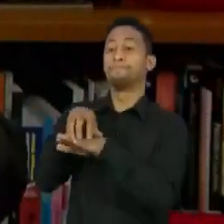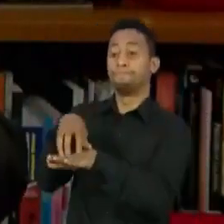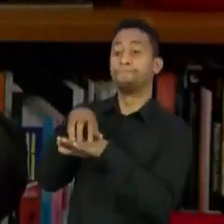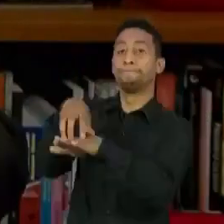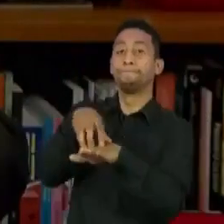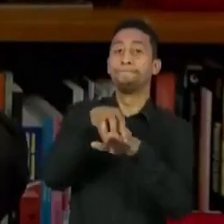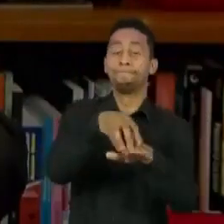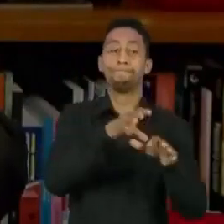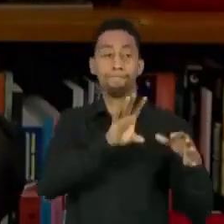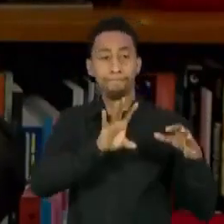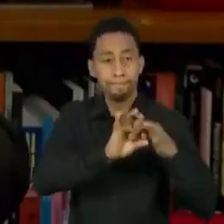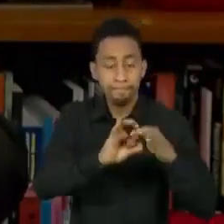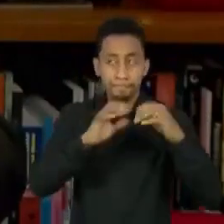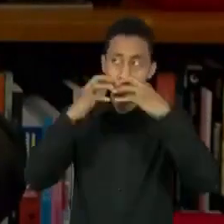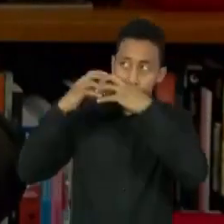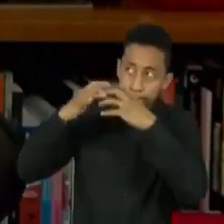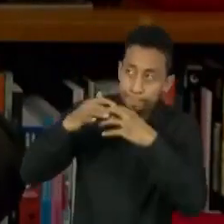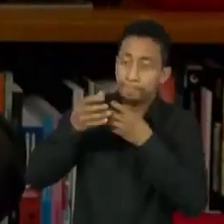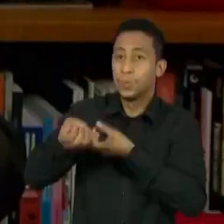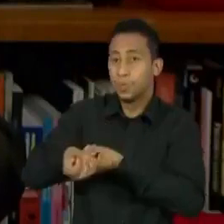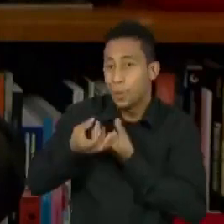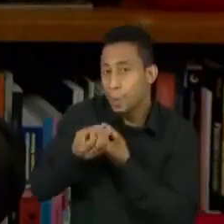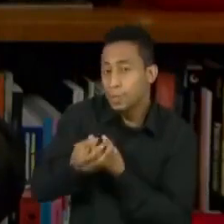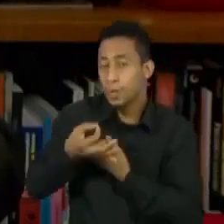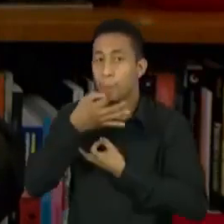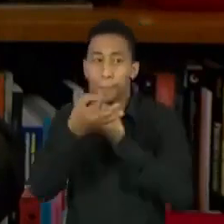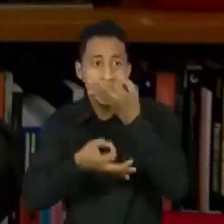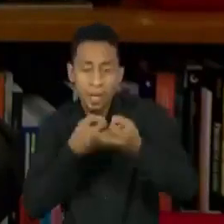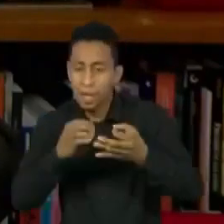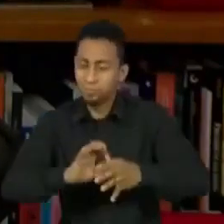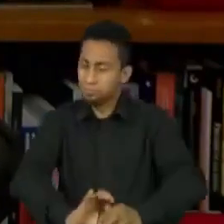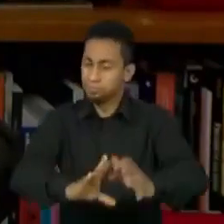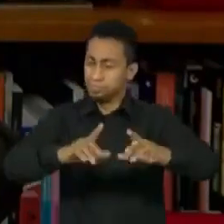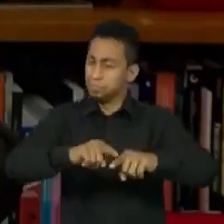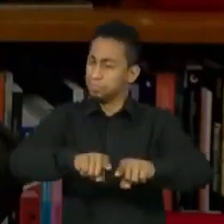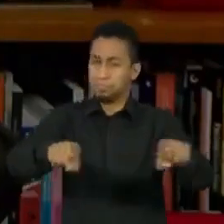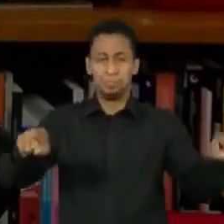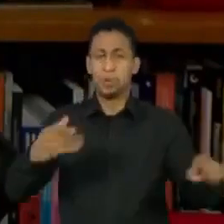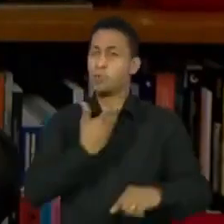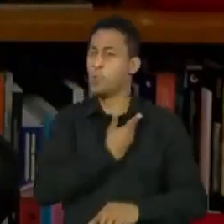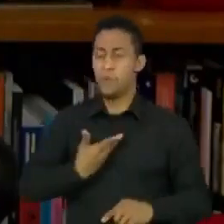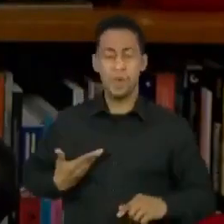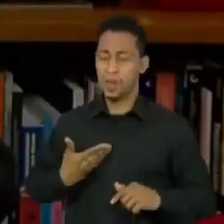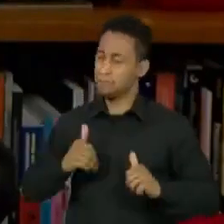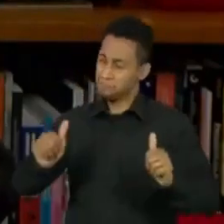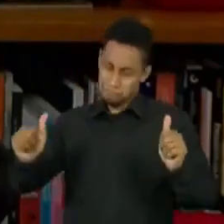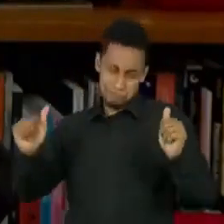associação de pensamento de informação de expressão